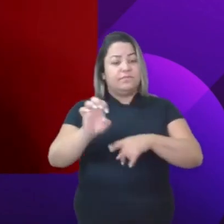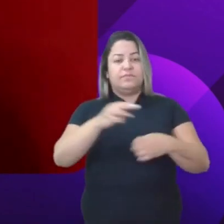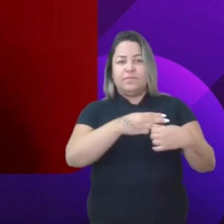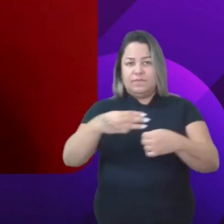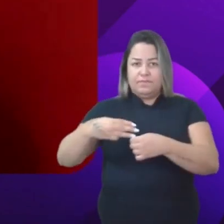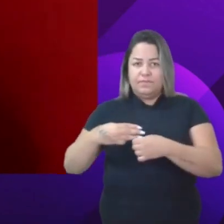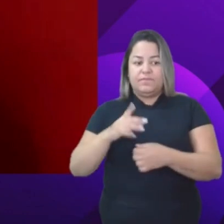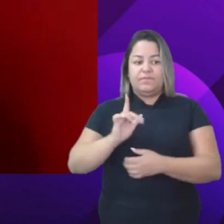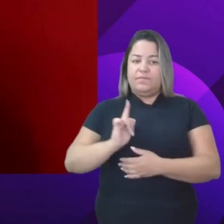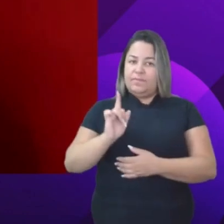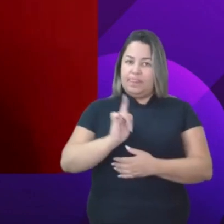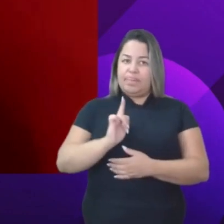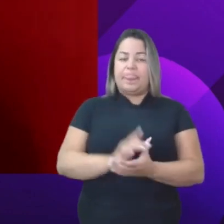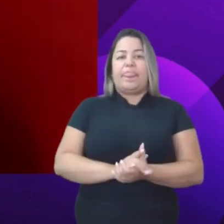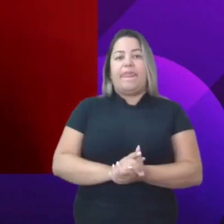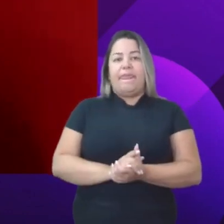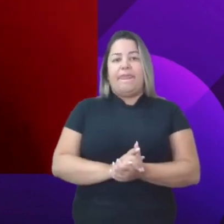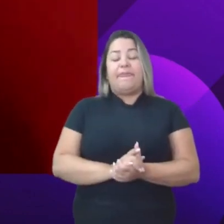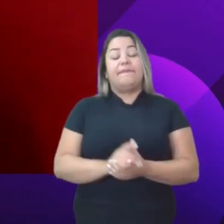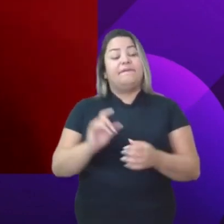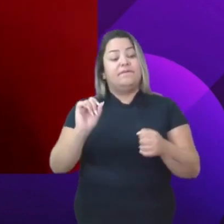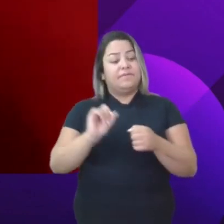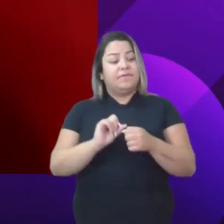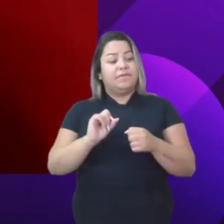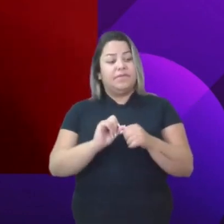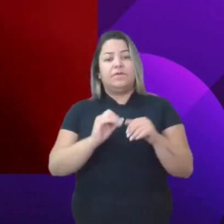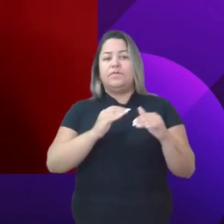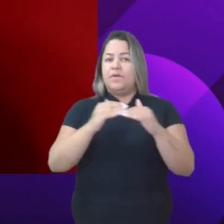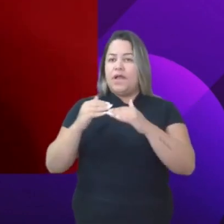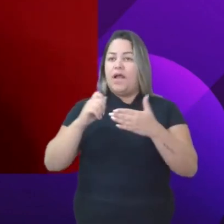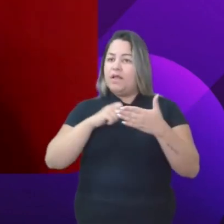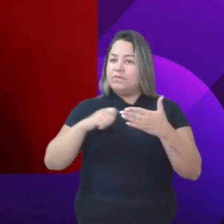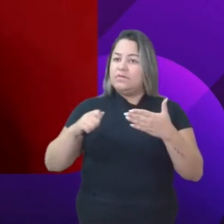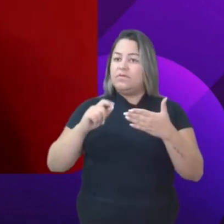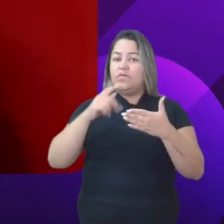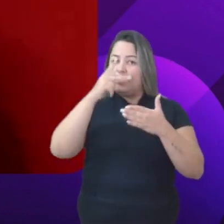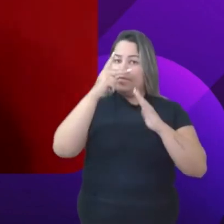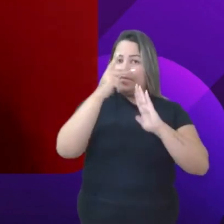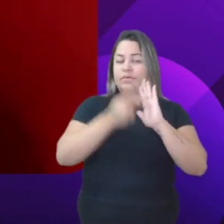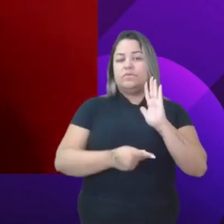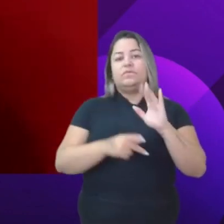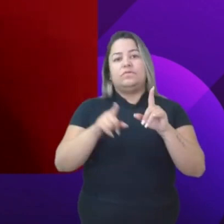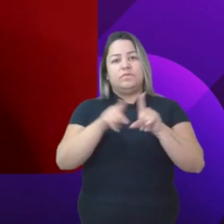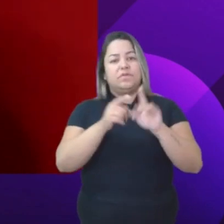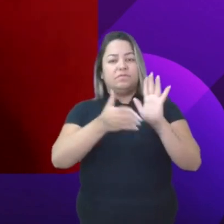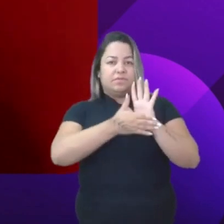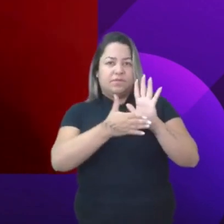municipal, tem feito de acordos ou assinado projetos